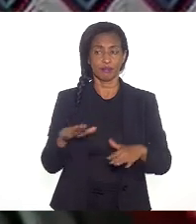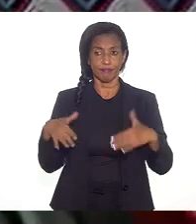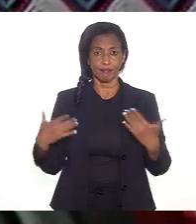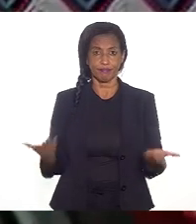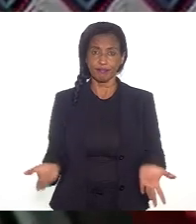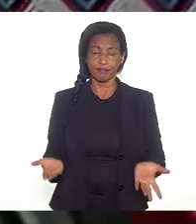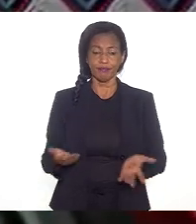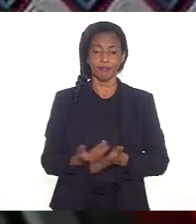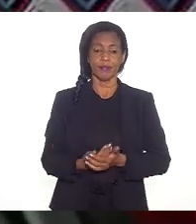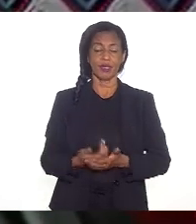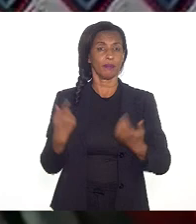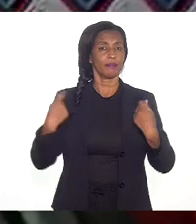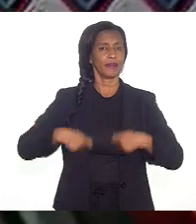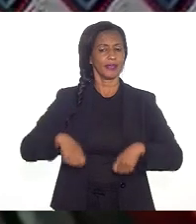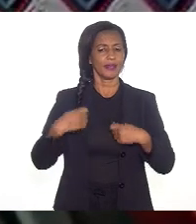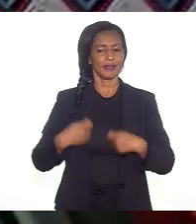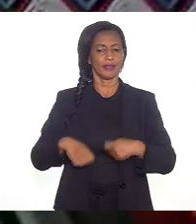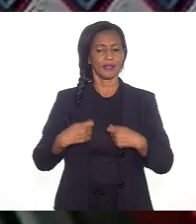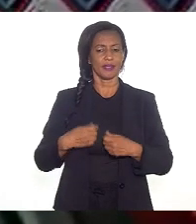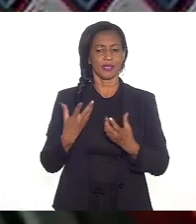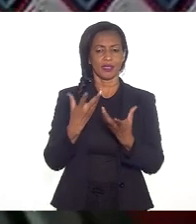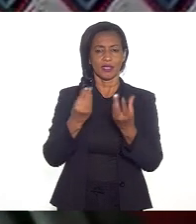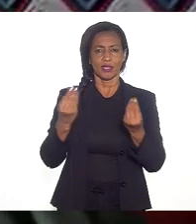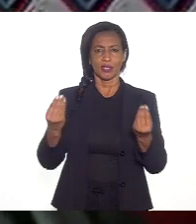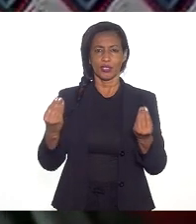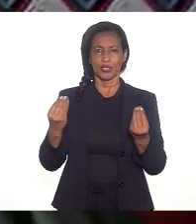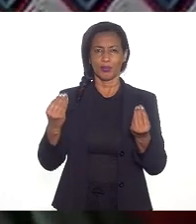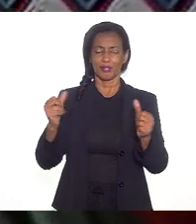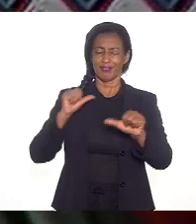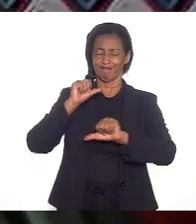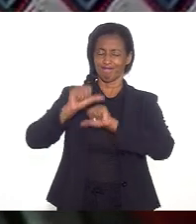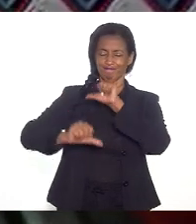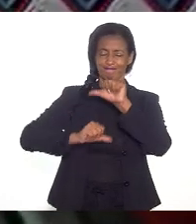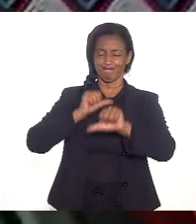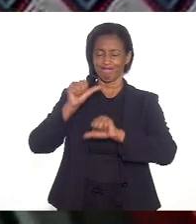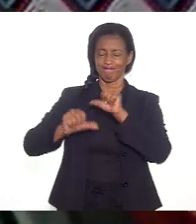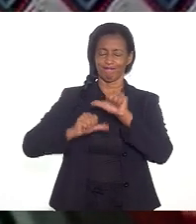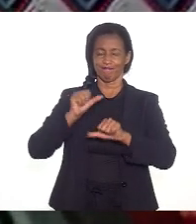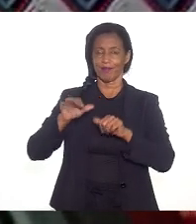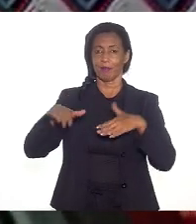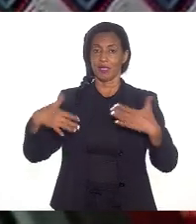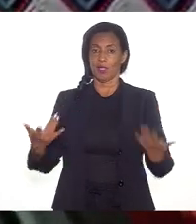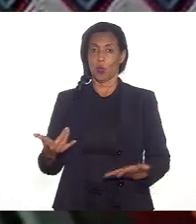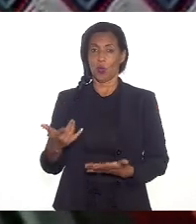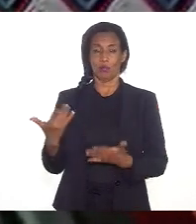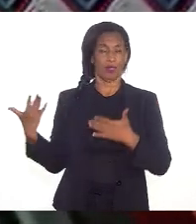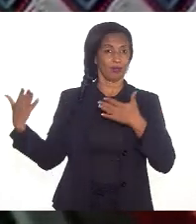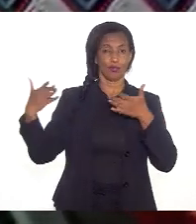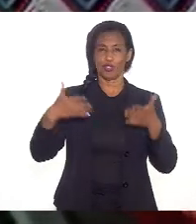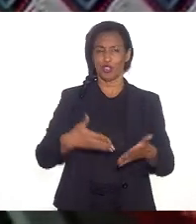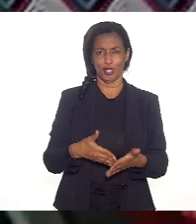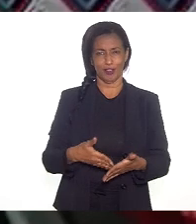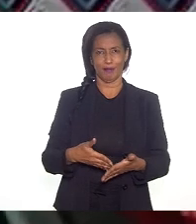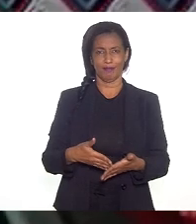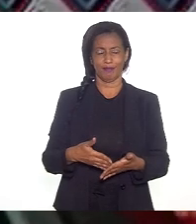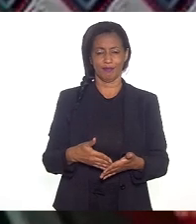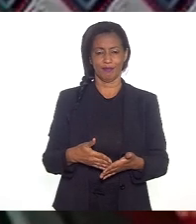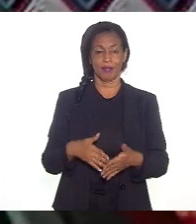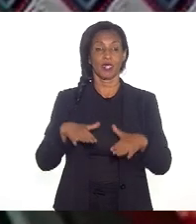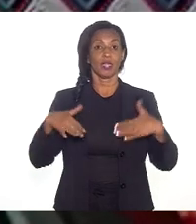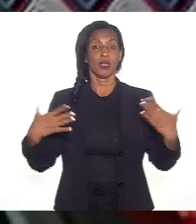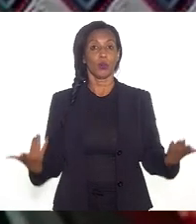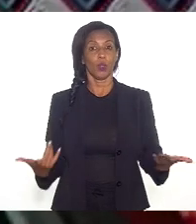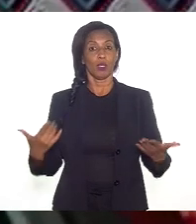ainda precisa de muita restauração. Mas, enquanto ela ainda não chega, né,